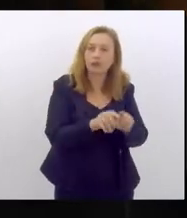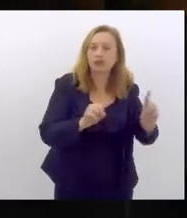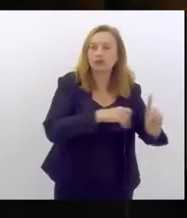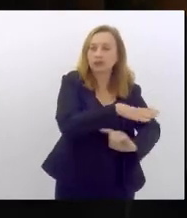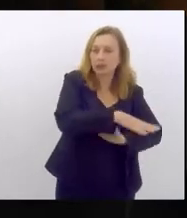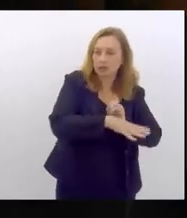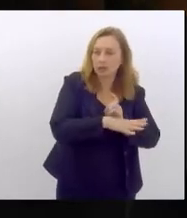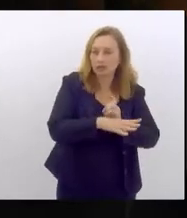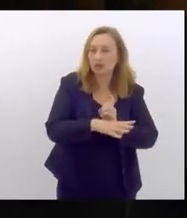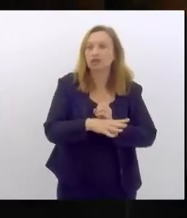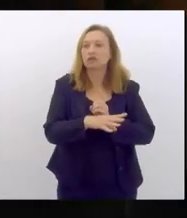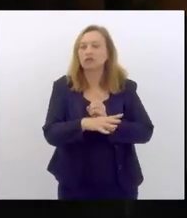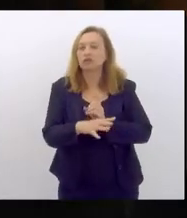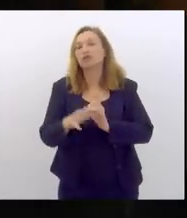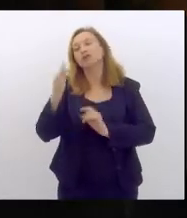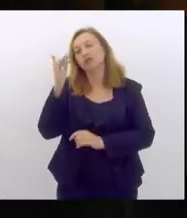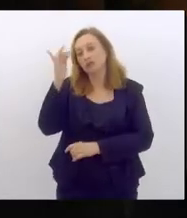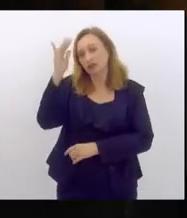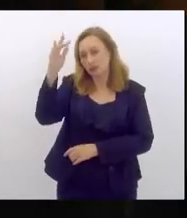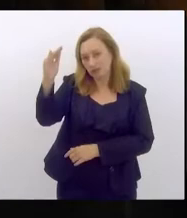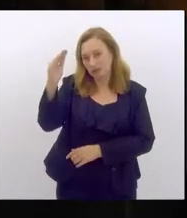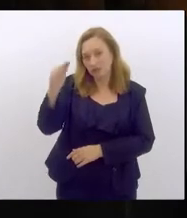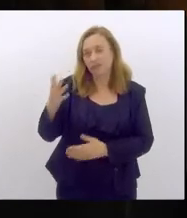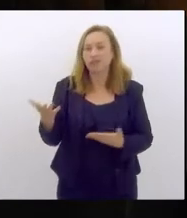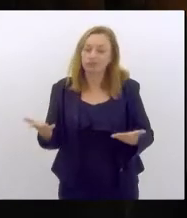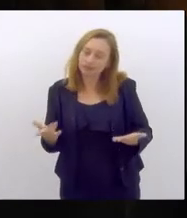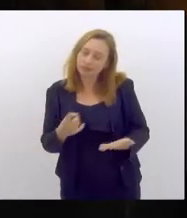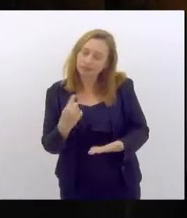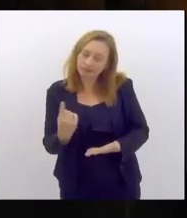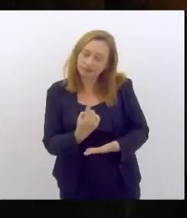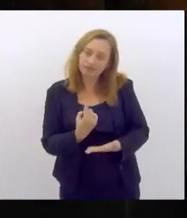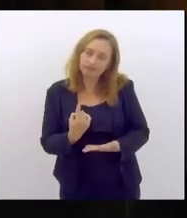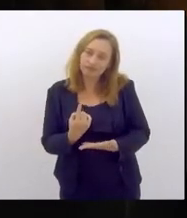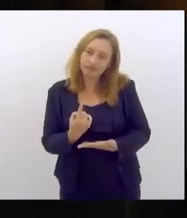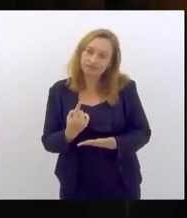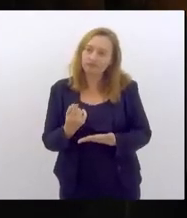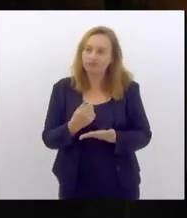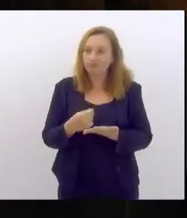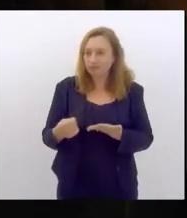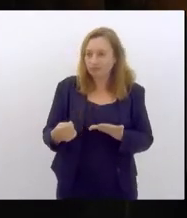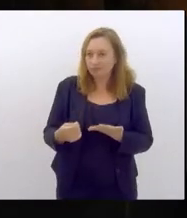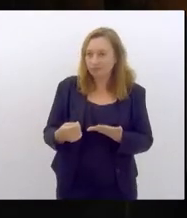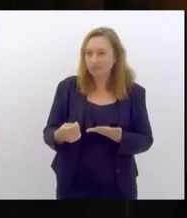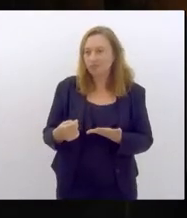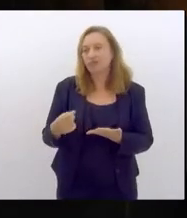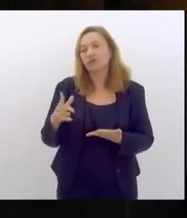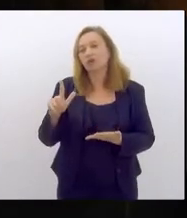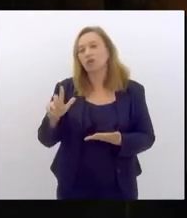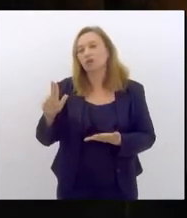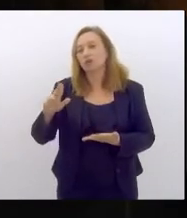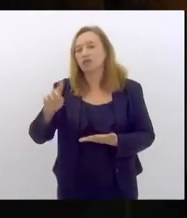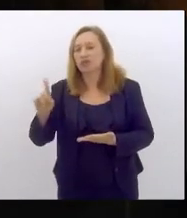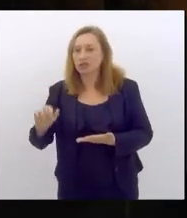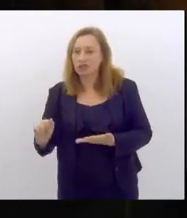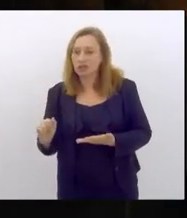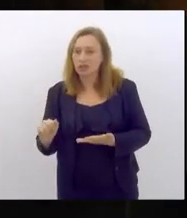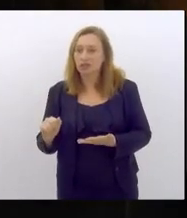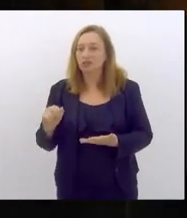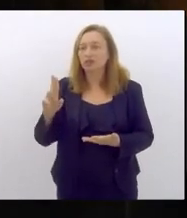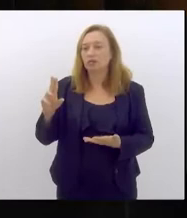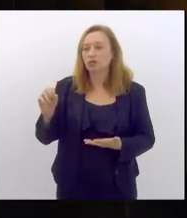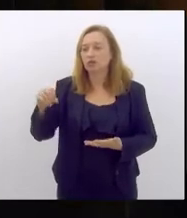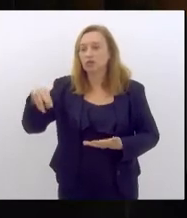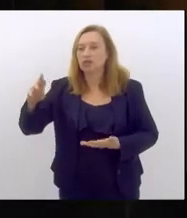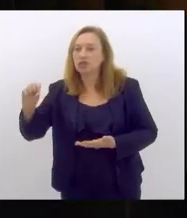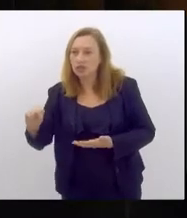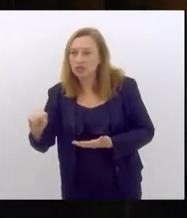sociologia, no campo da filosofia. E aí nós escrevemos no selo Luísa Marim, Muniz Sodré